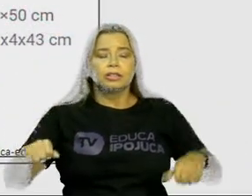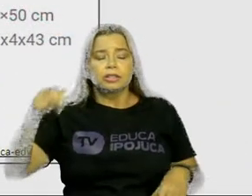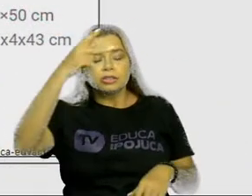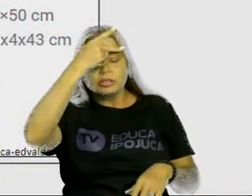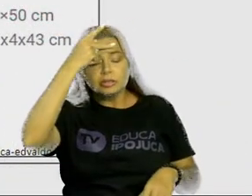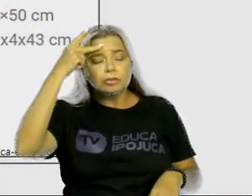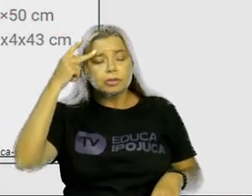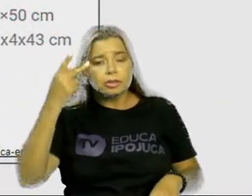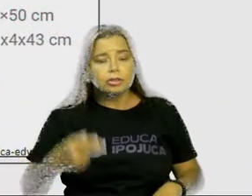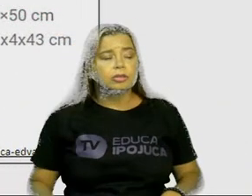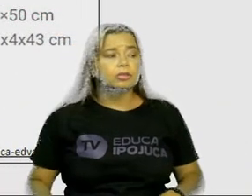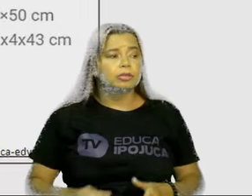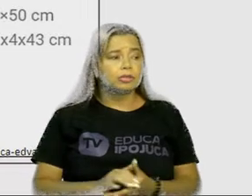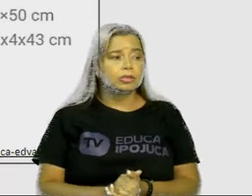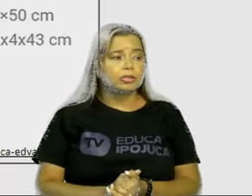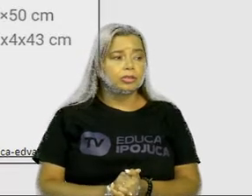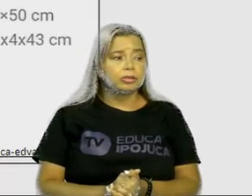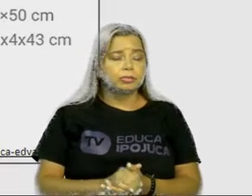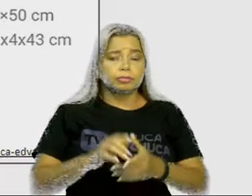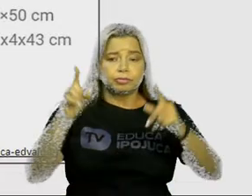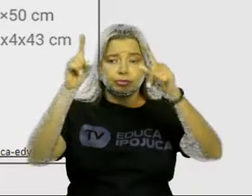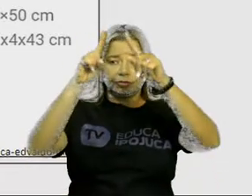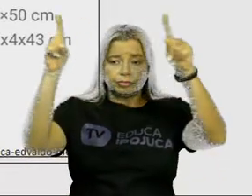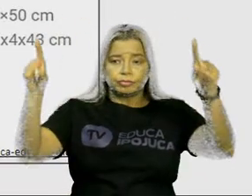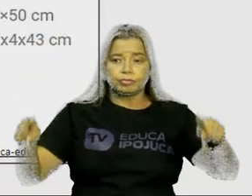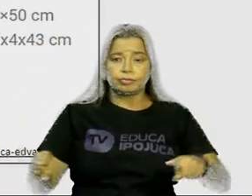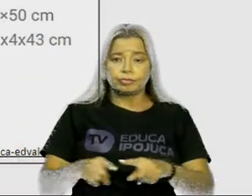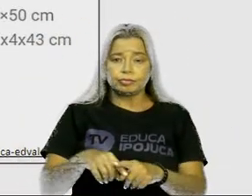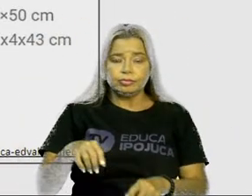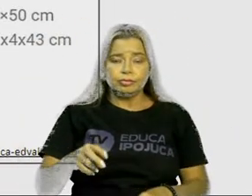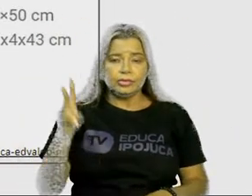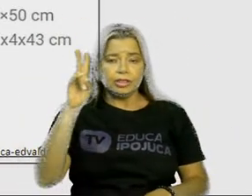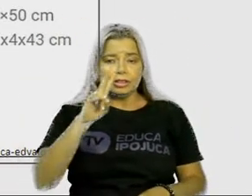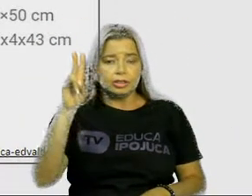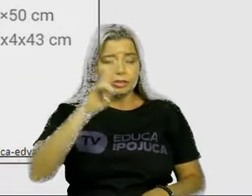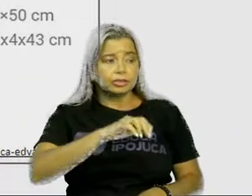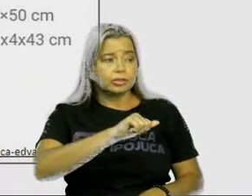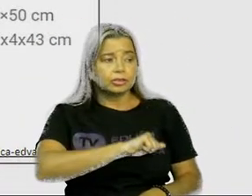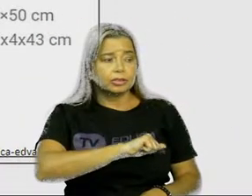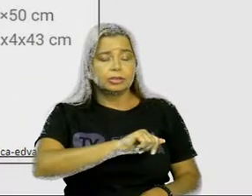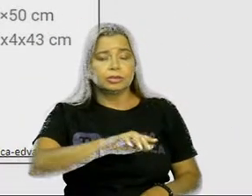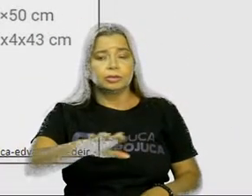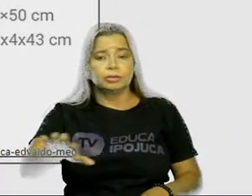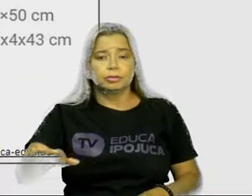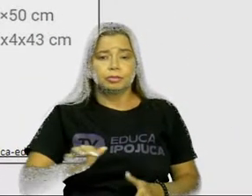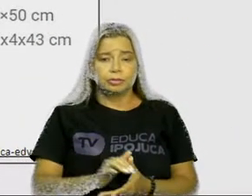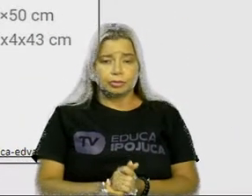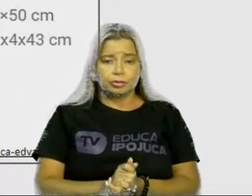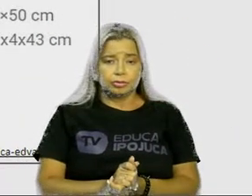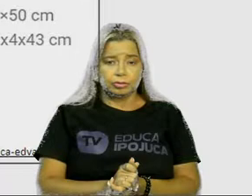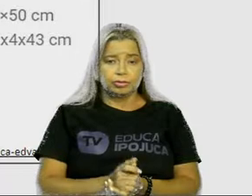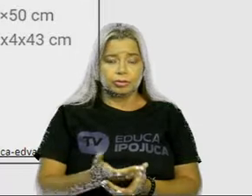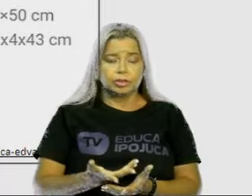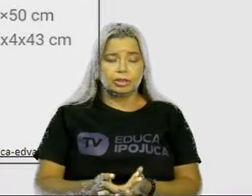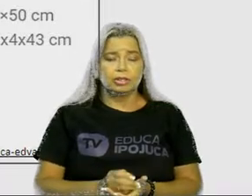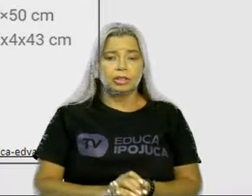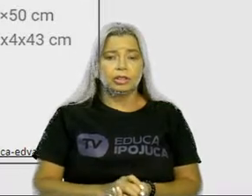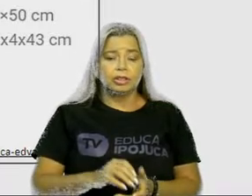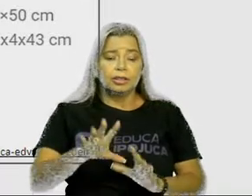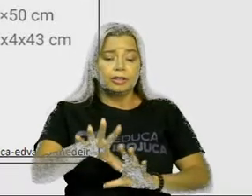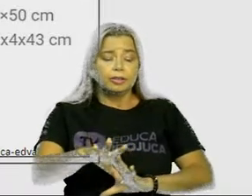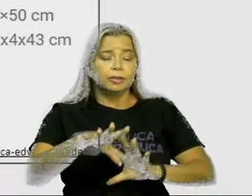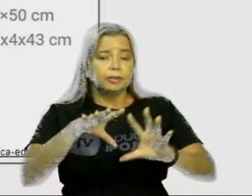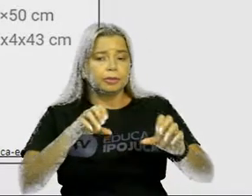aqui ó, a obra Vista de Ipojuca. Sendo assim, é uma composição, né, de um